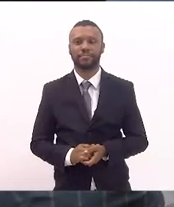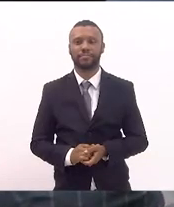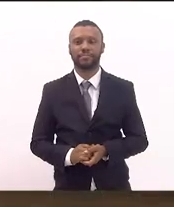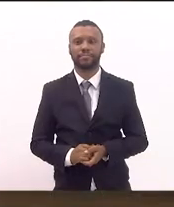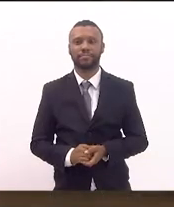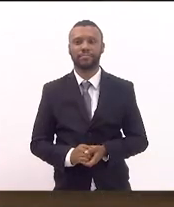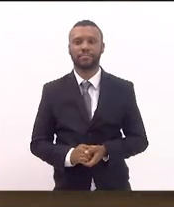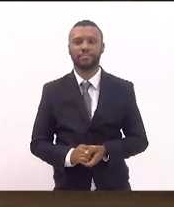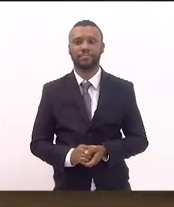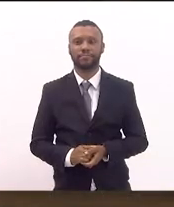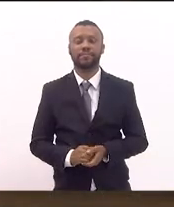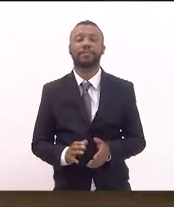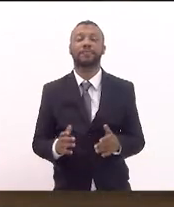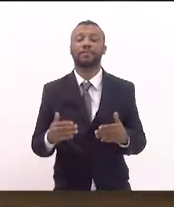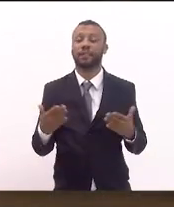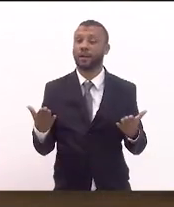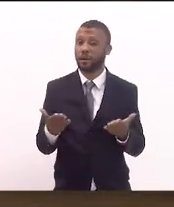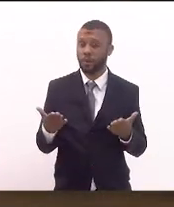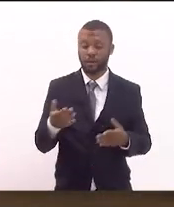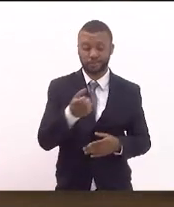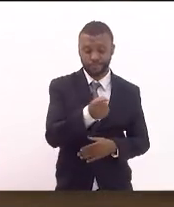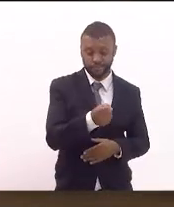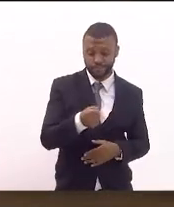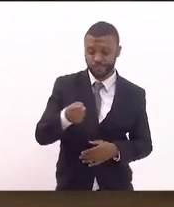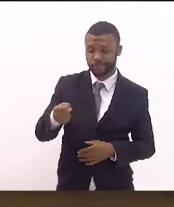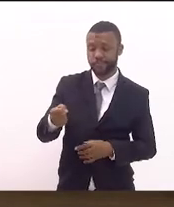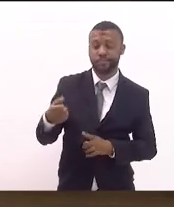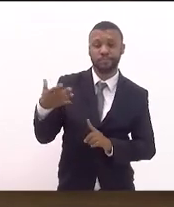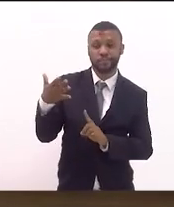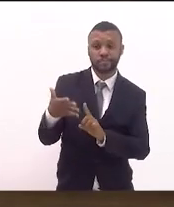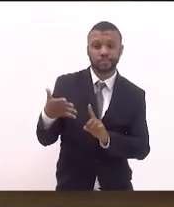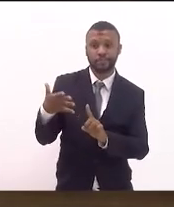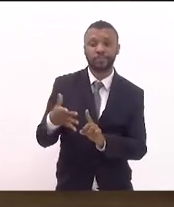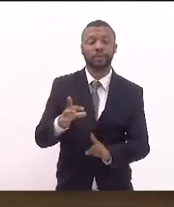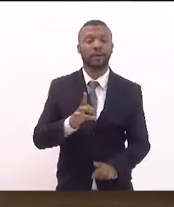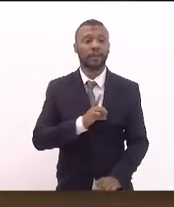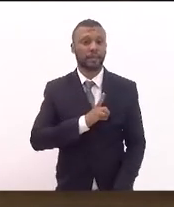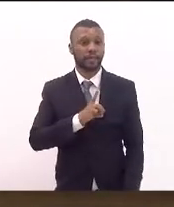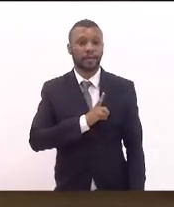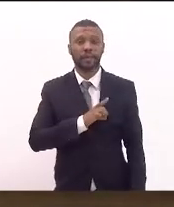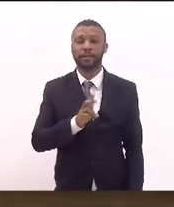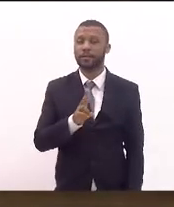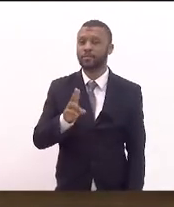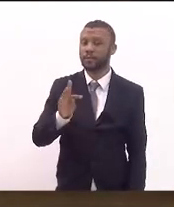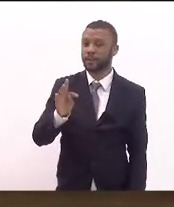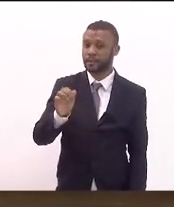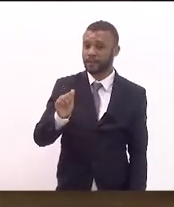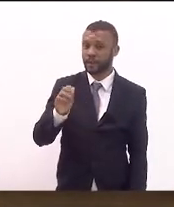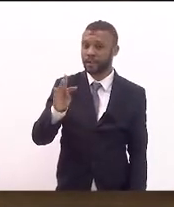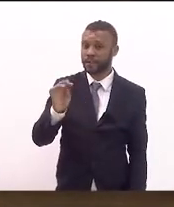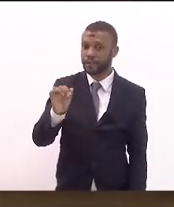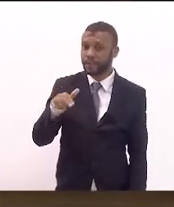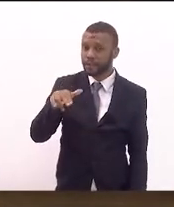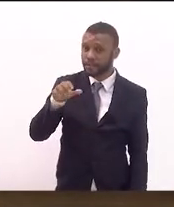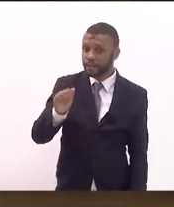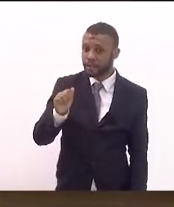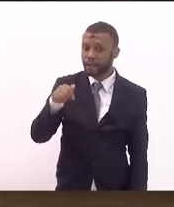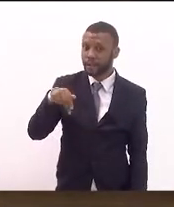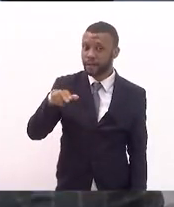Oi. E agora, passo a palavra para a delegada Tatiana Queiroz.